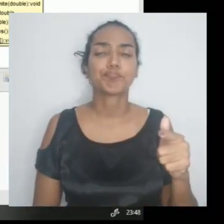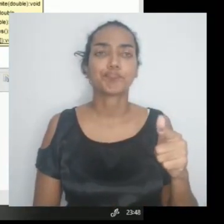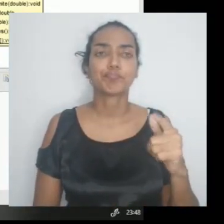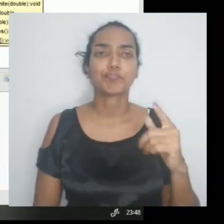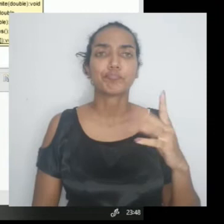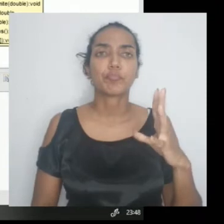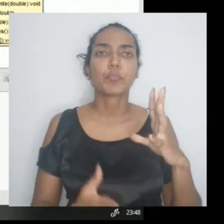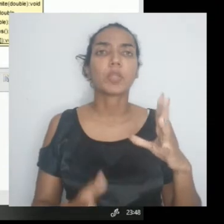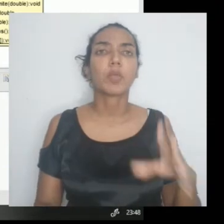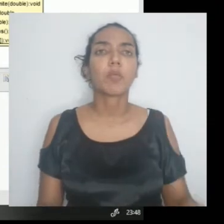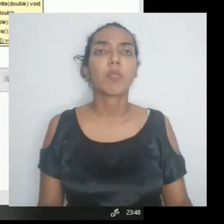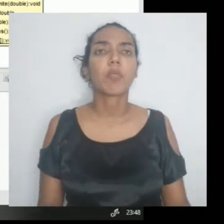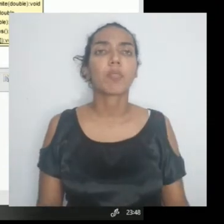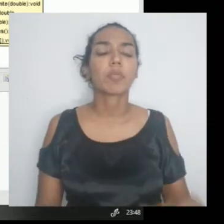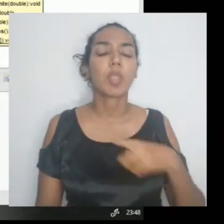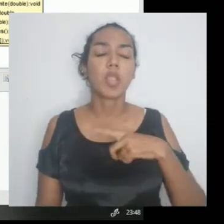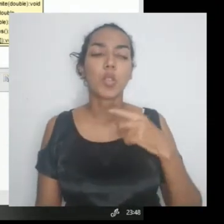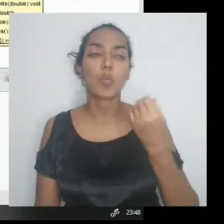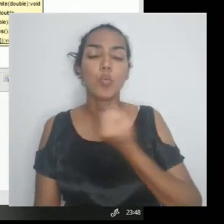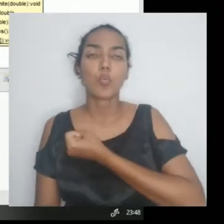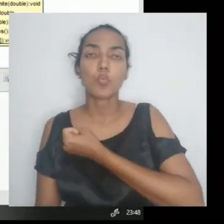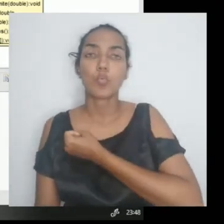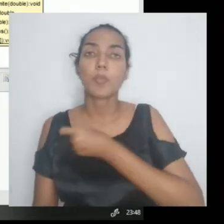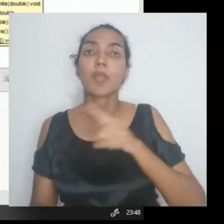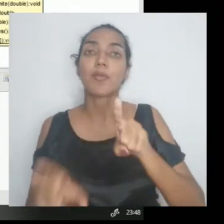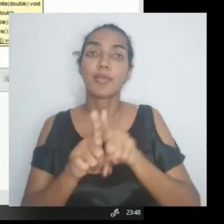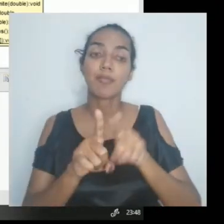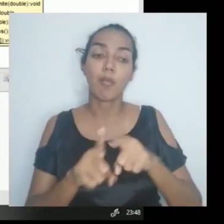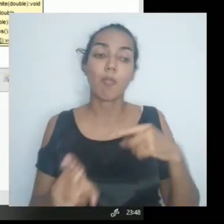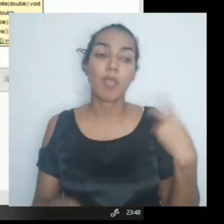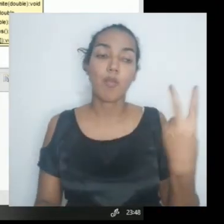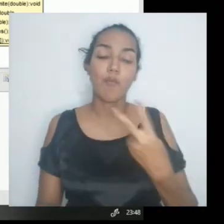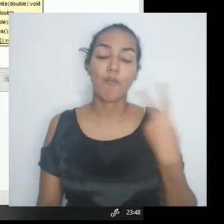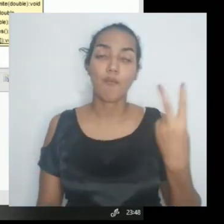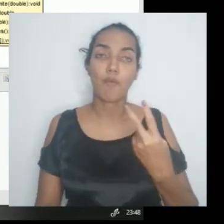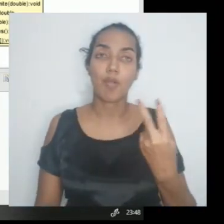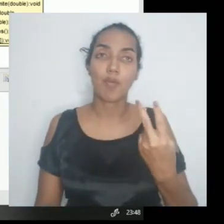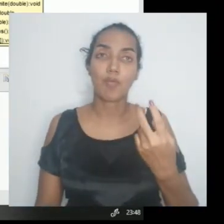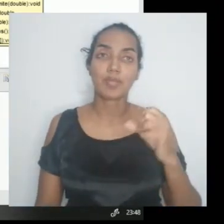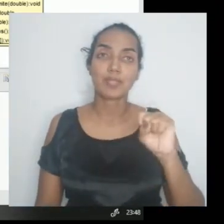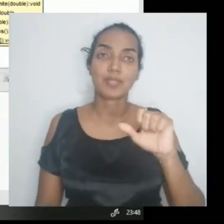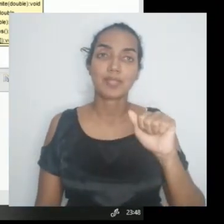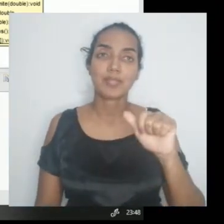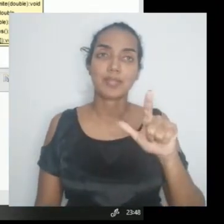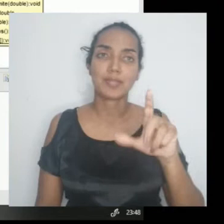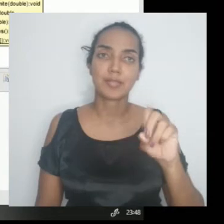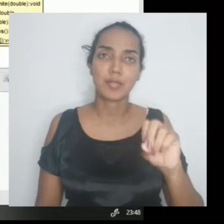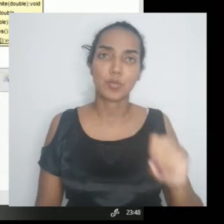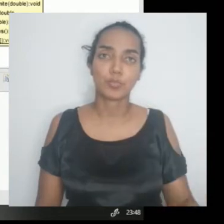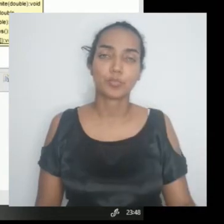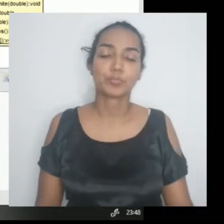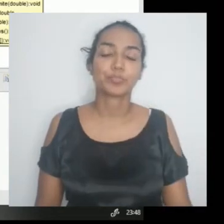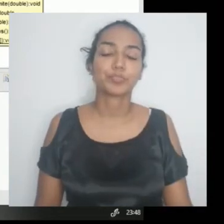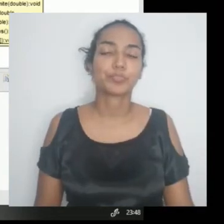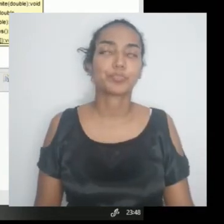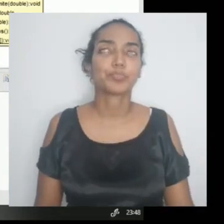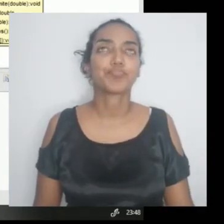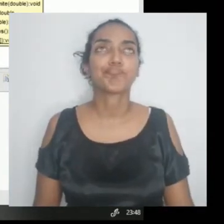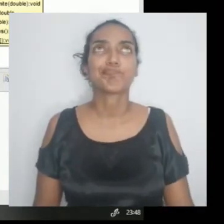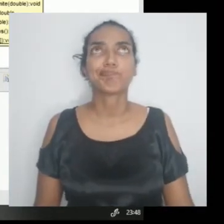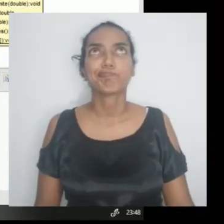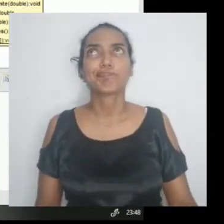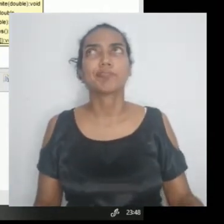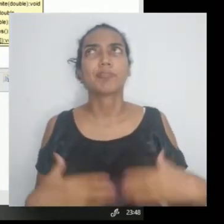com um determinado número e um outro saldo. Mas será que agora eu consigo instanciar não conta,